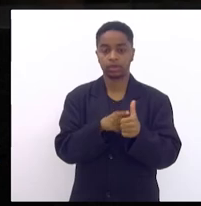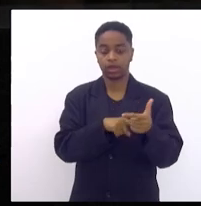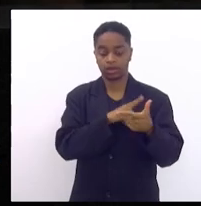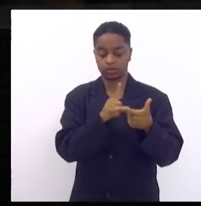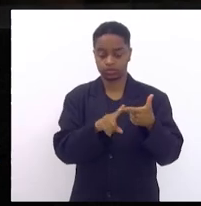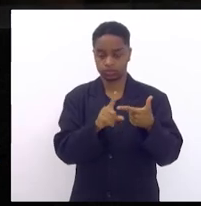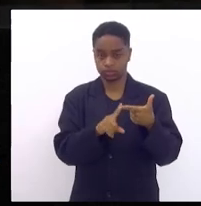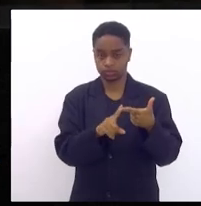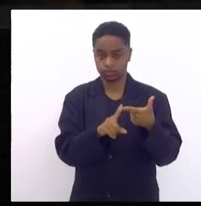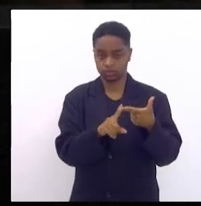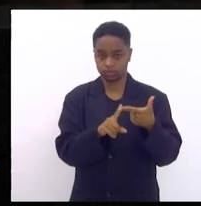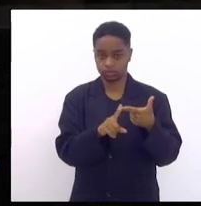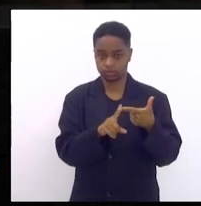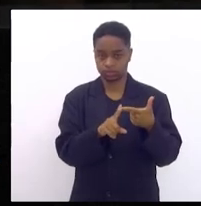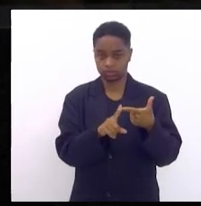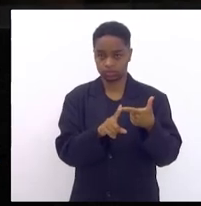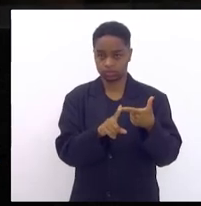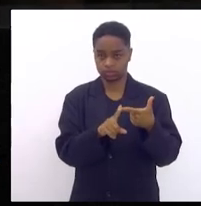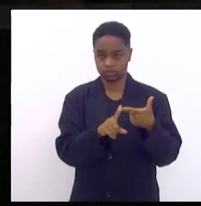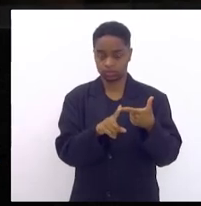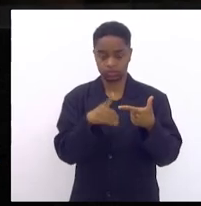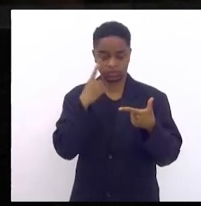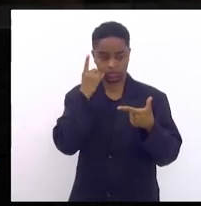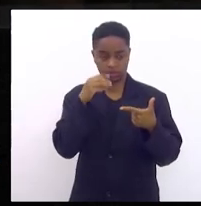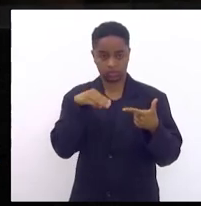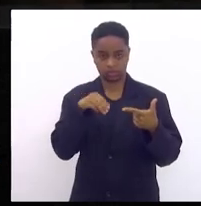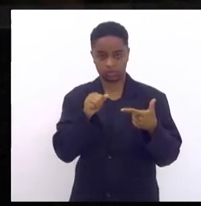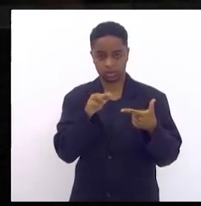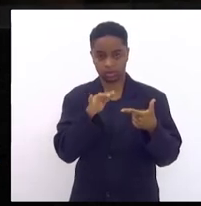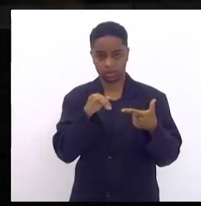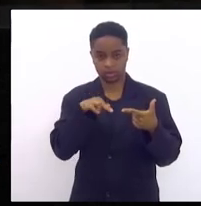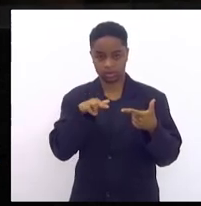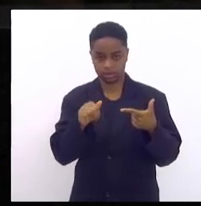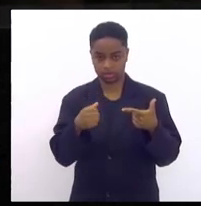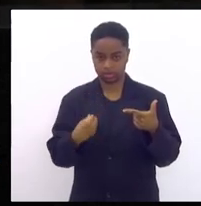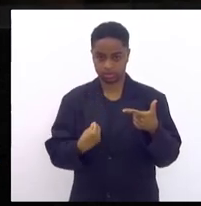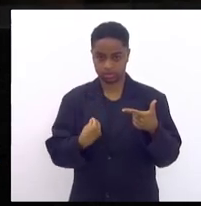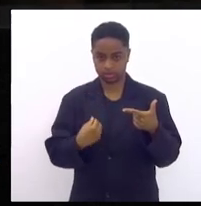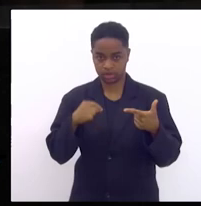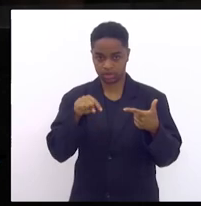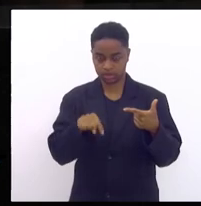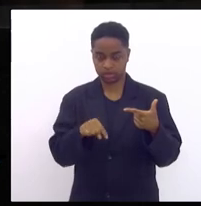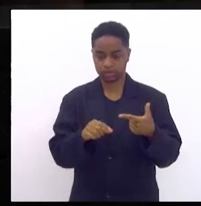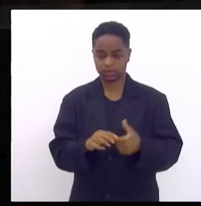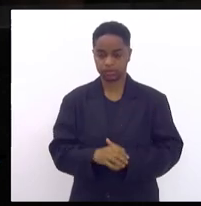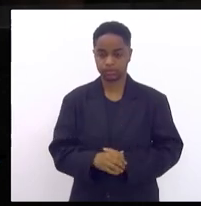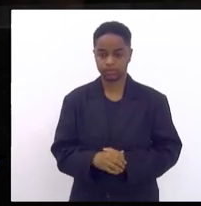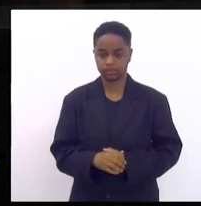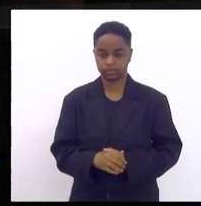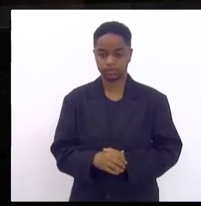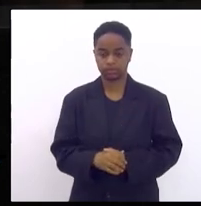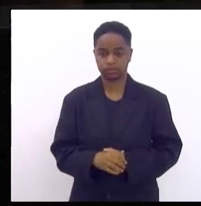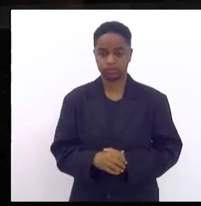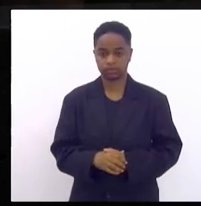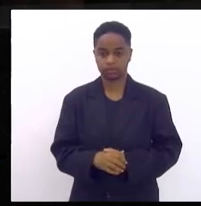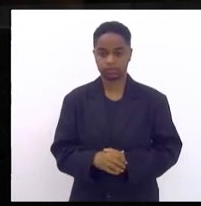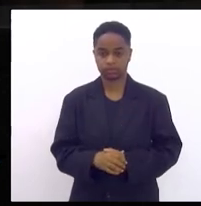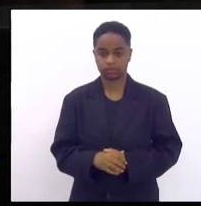vertente, deputada Marina do MST, aqui em plenário, é que